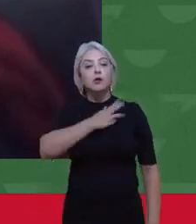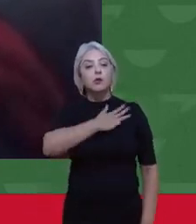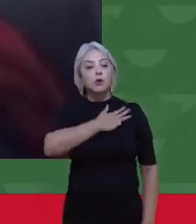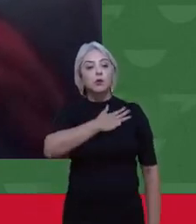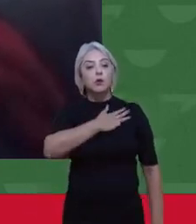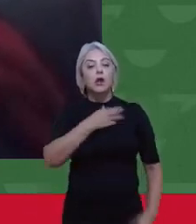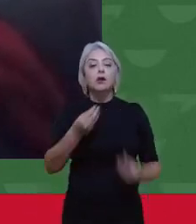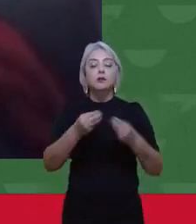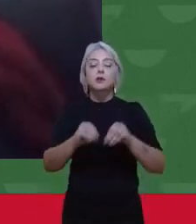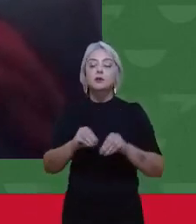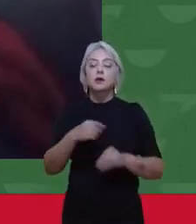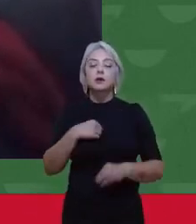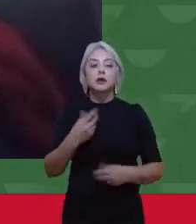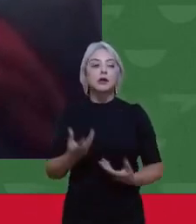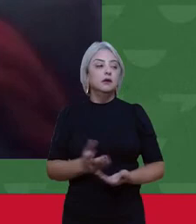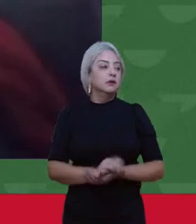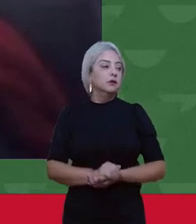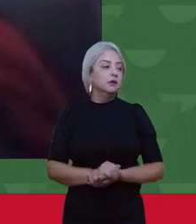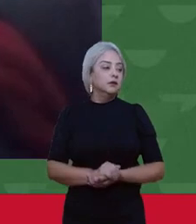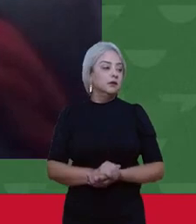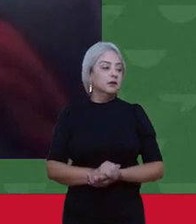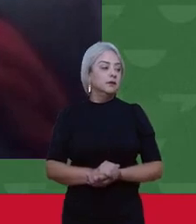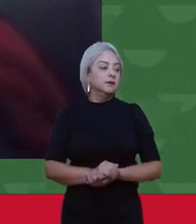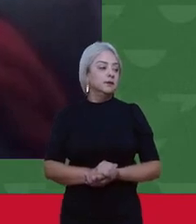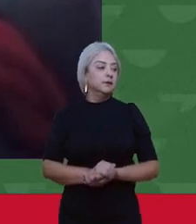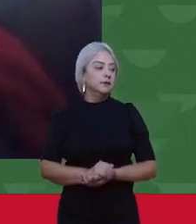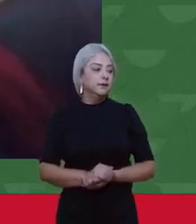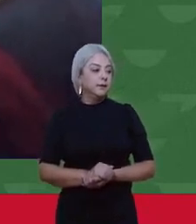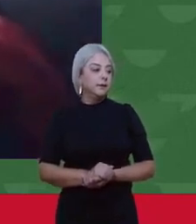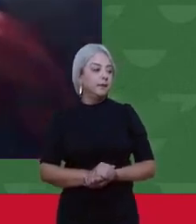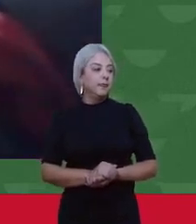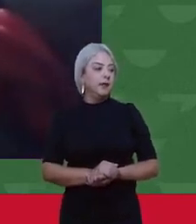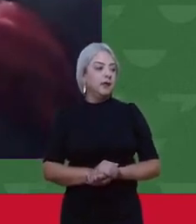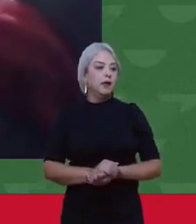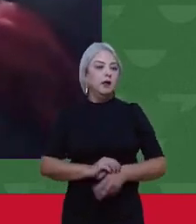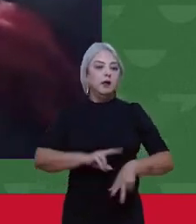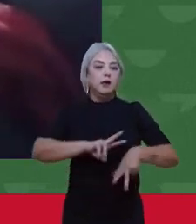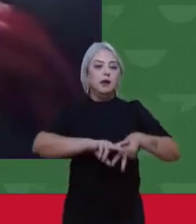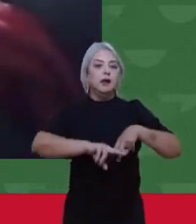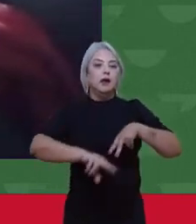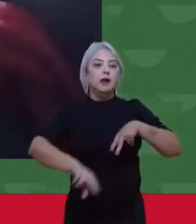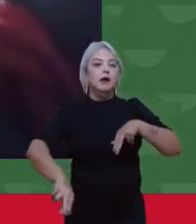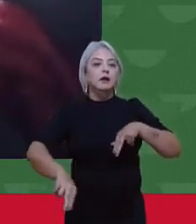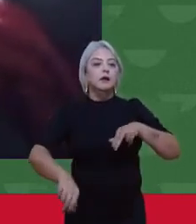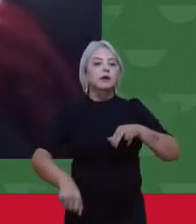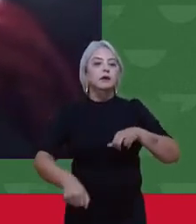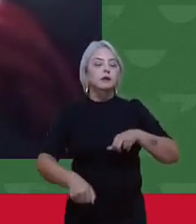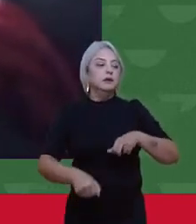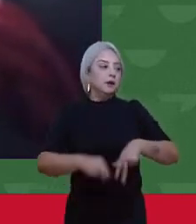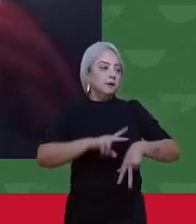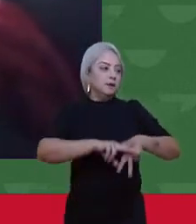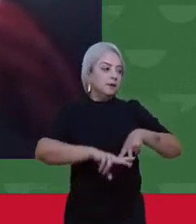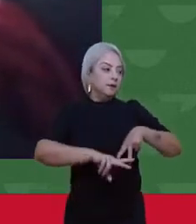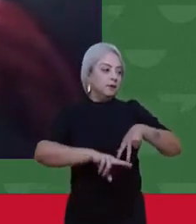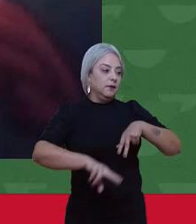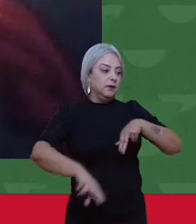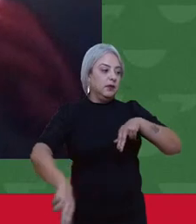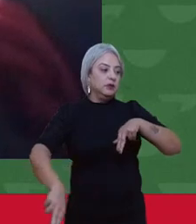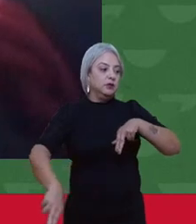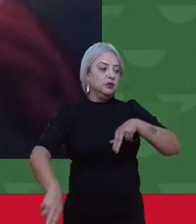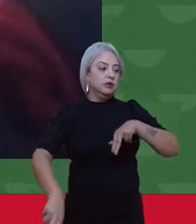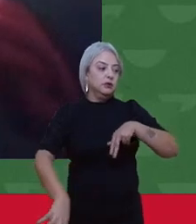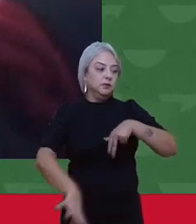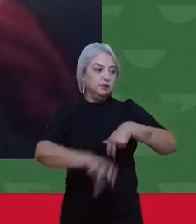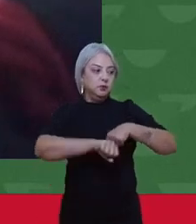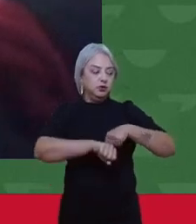na gestão em que eu assumi como ministra. E aqui, a organização do Conselho deu um impulso muito diferente